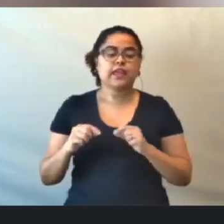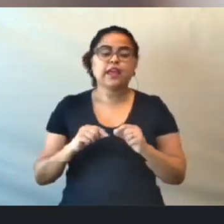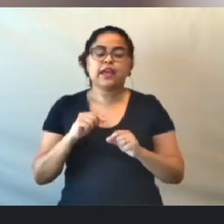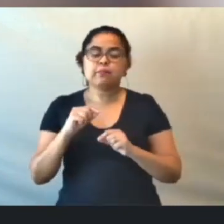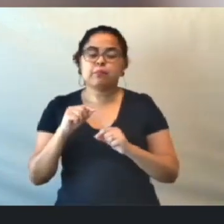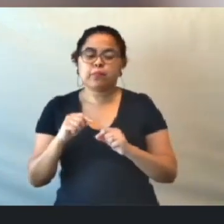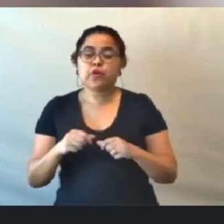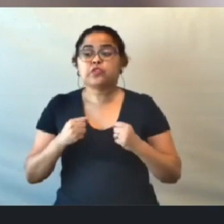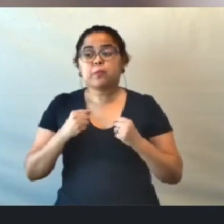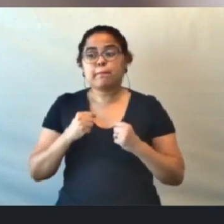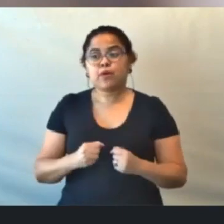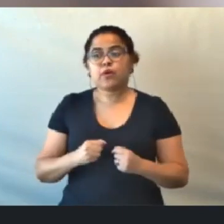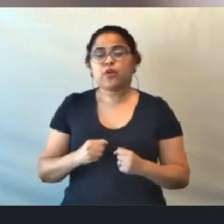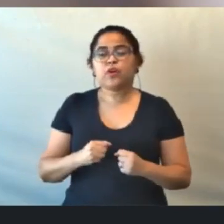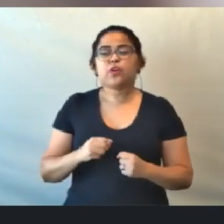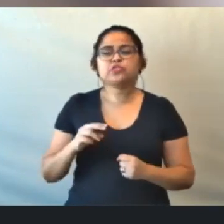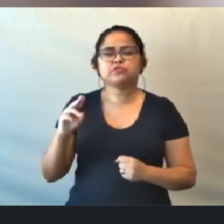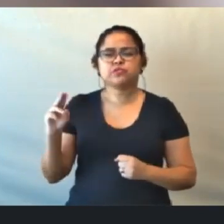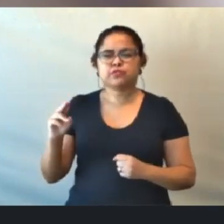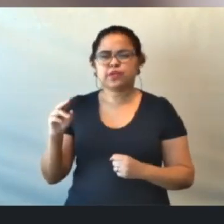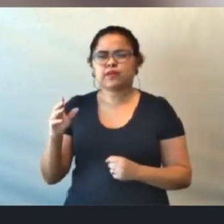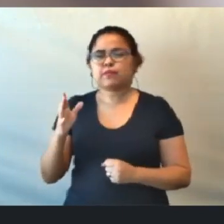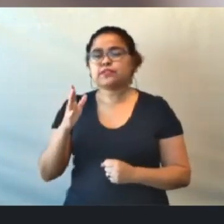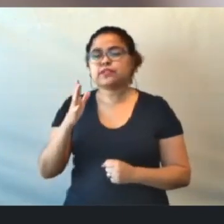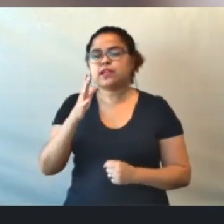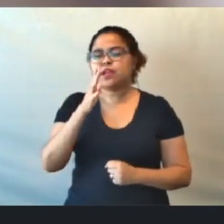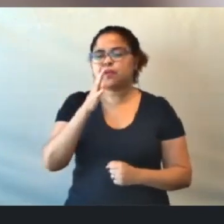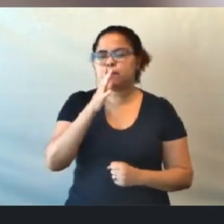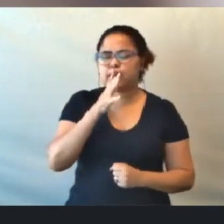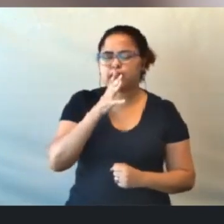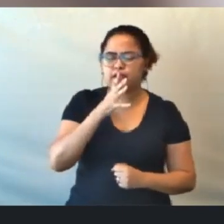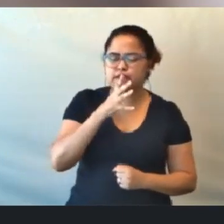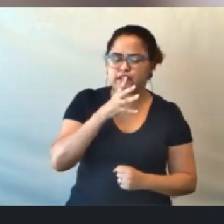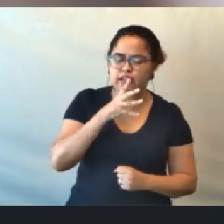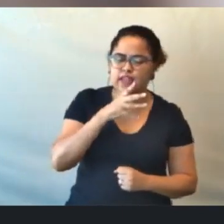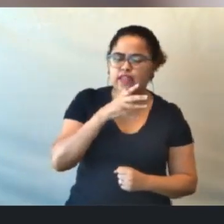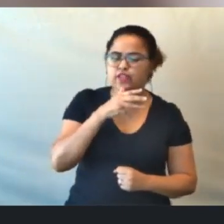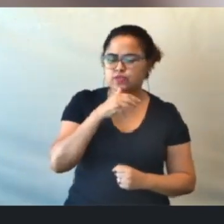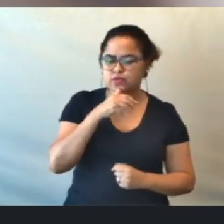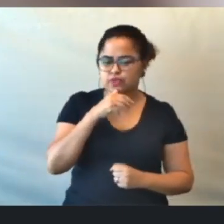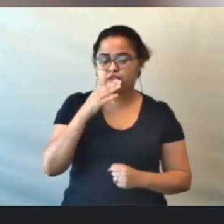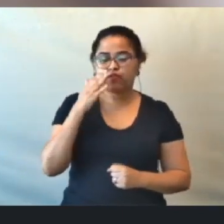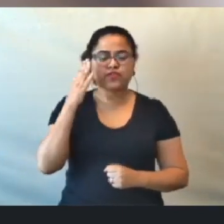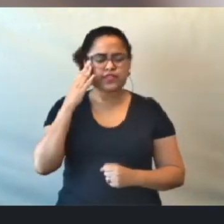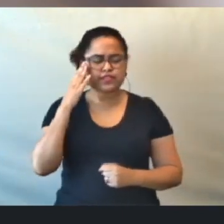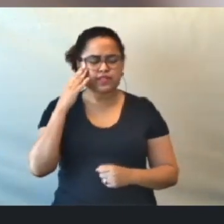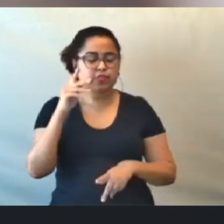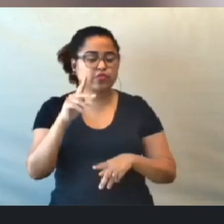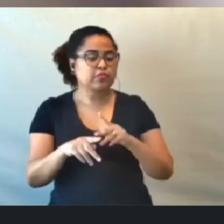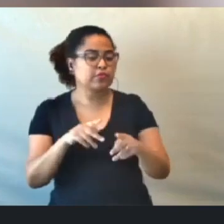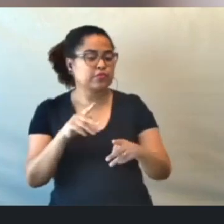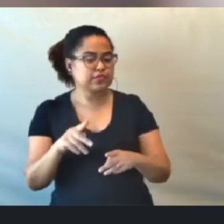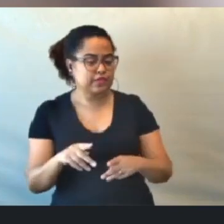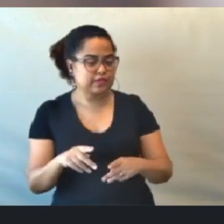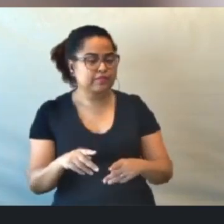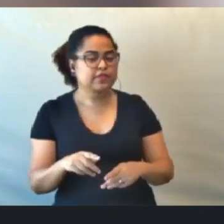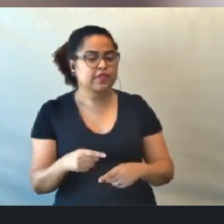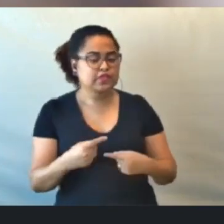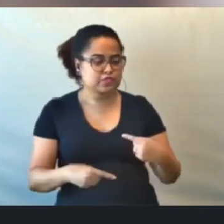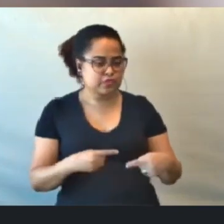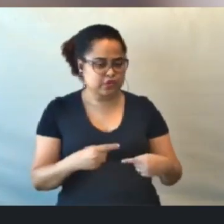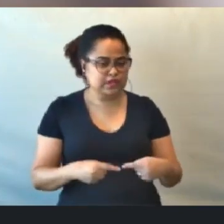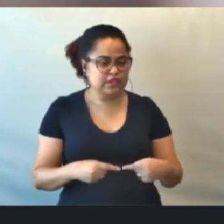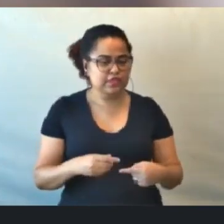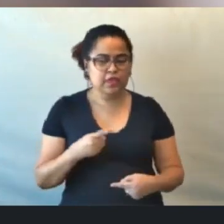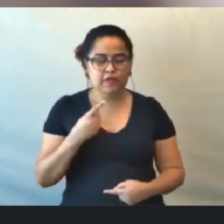que é lento, né? E você sabe que a população, as políticas gostam de coisas mais visíveis. Agora, com